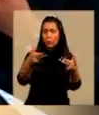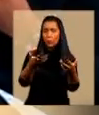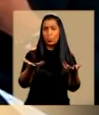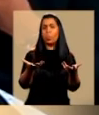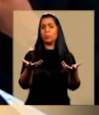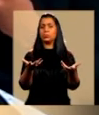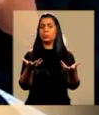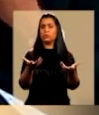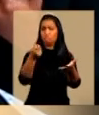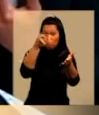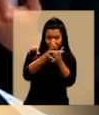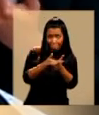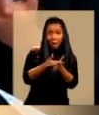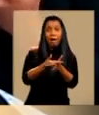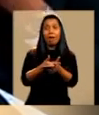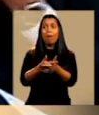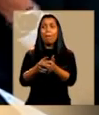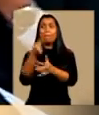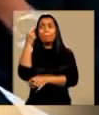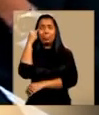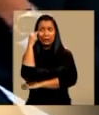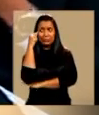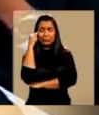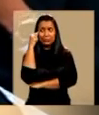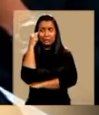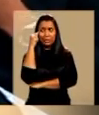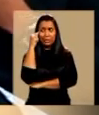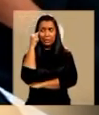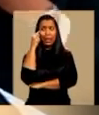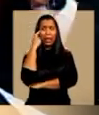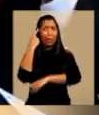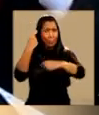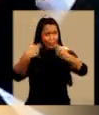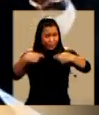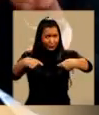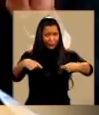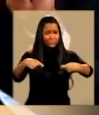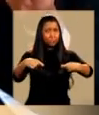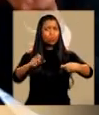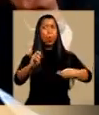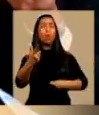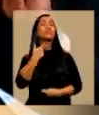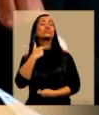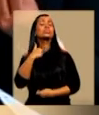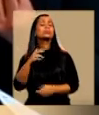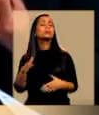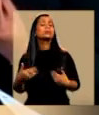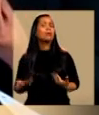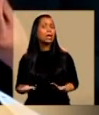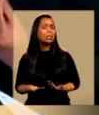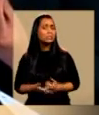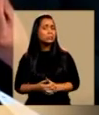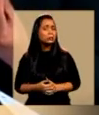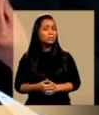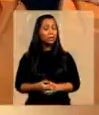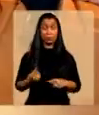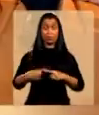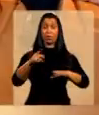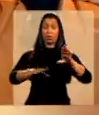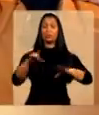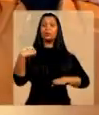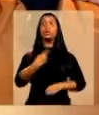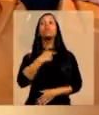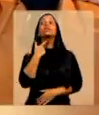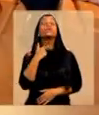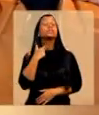fazer uma questão de um consumo, você faz essa pergunta, é uma necessidade ou é um desejo? Porque